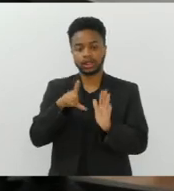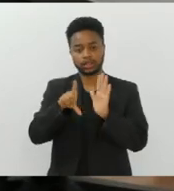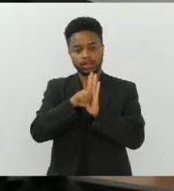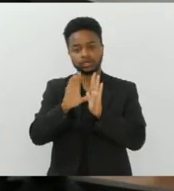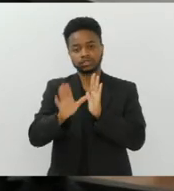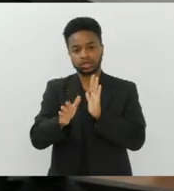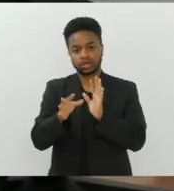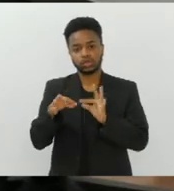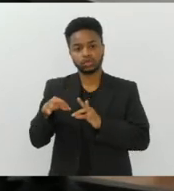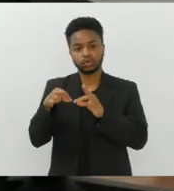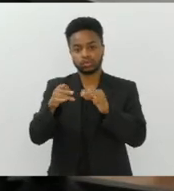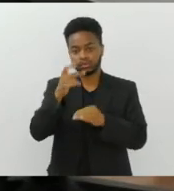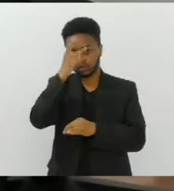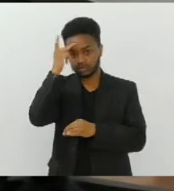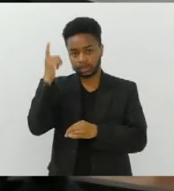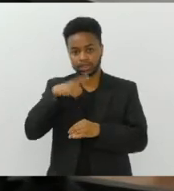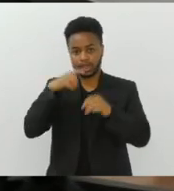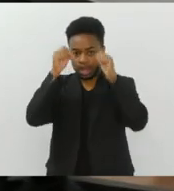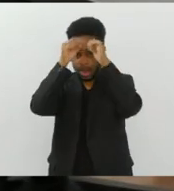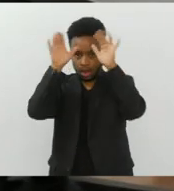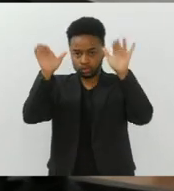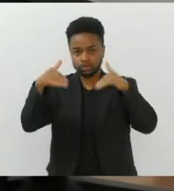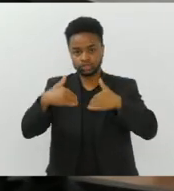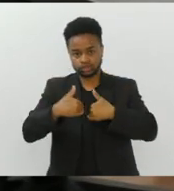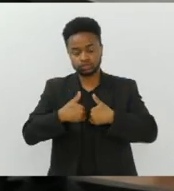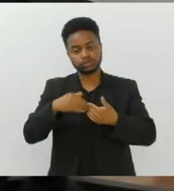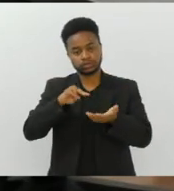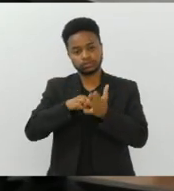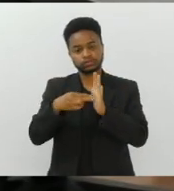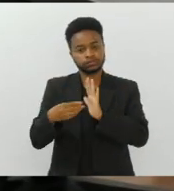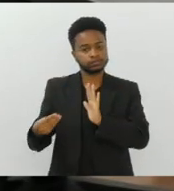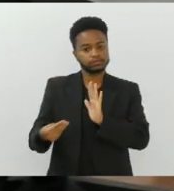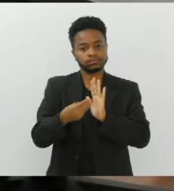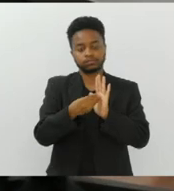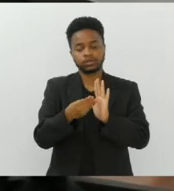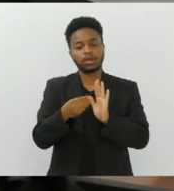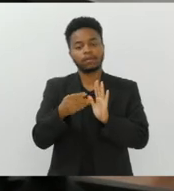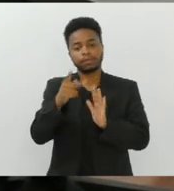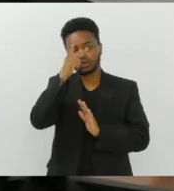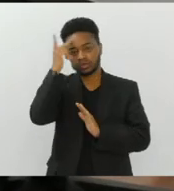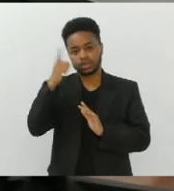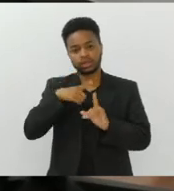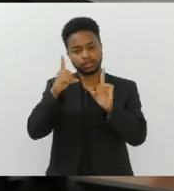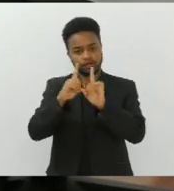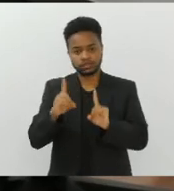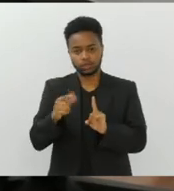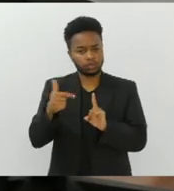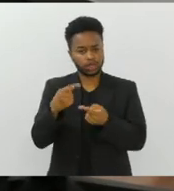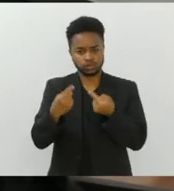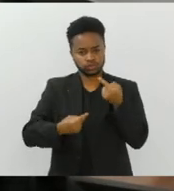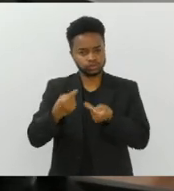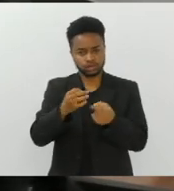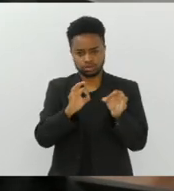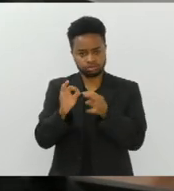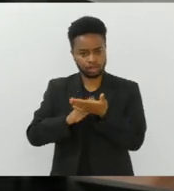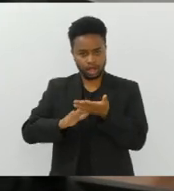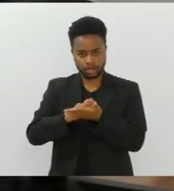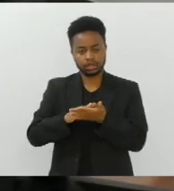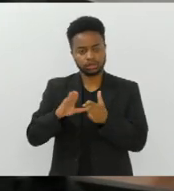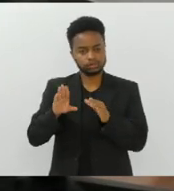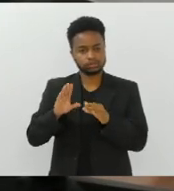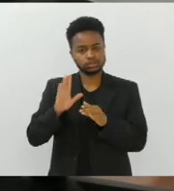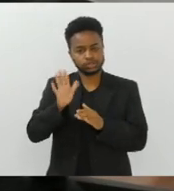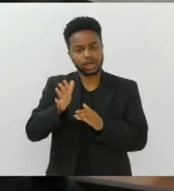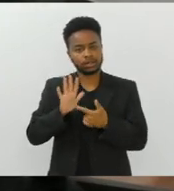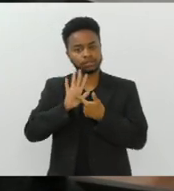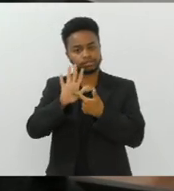toda pessoa com transtorno do espectro autista é pessoa com deficiência. Não há discussão quanto a isso, é a letra da lei. O